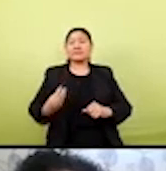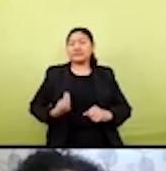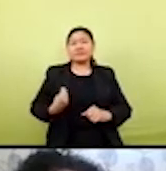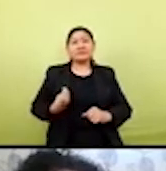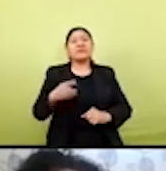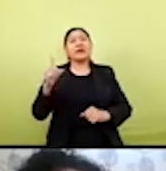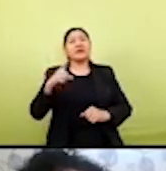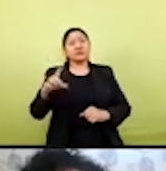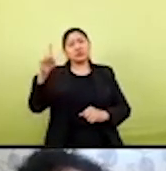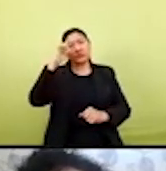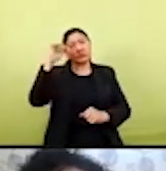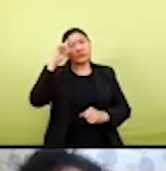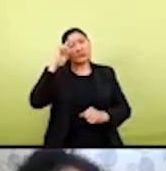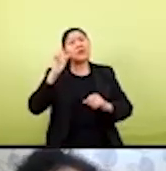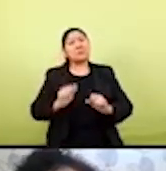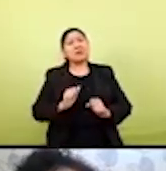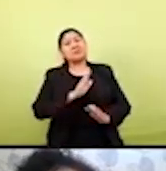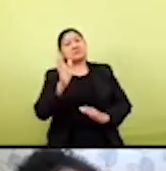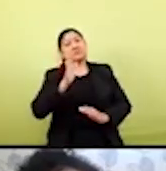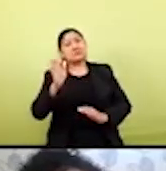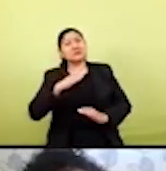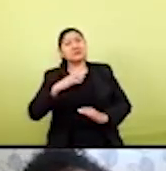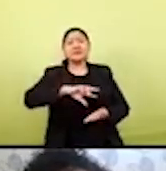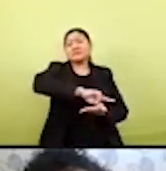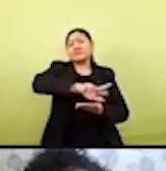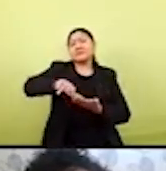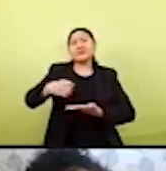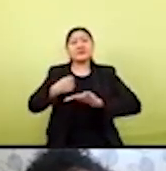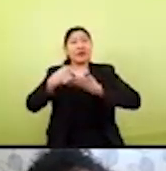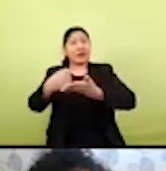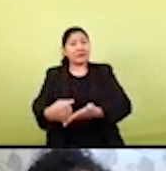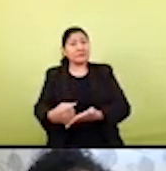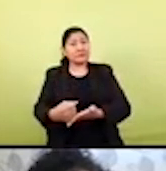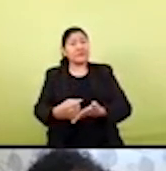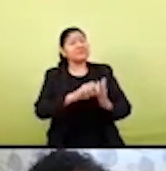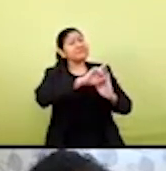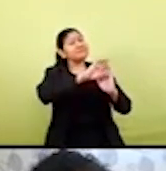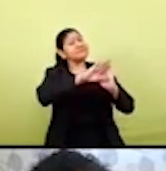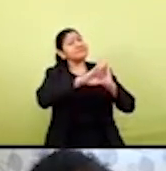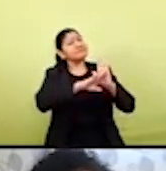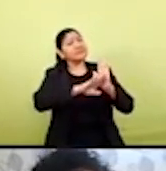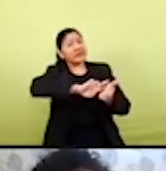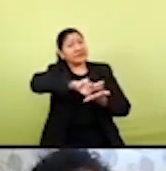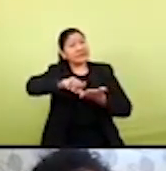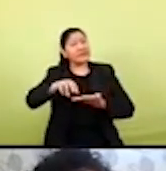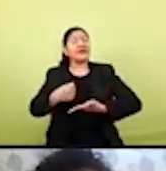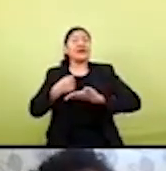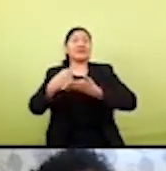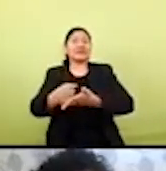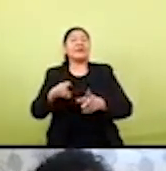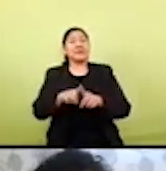todos os dias, né, com todos esses serviços aí, que não vou detalhar cada um deles, mas é importante que que a